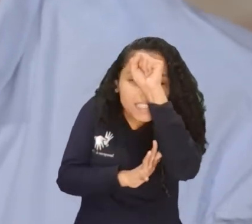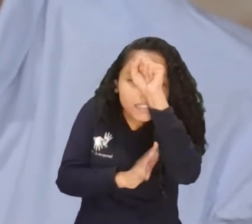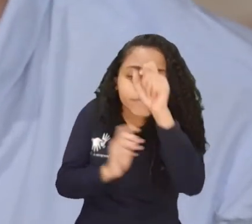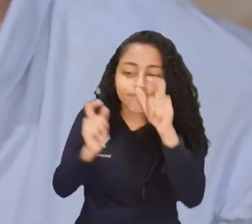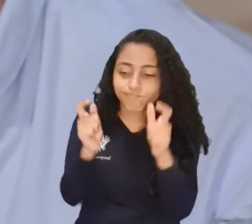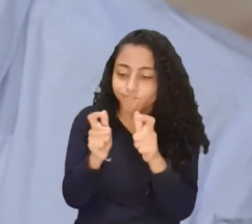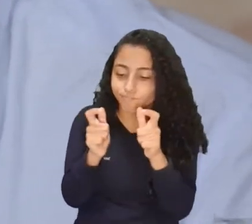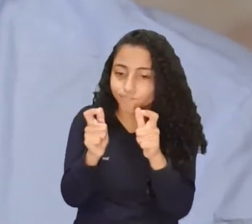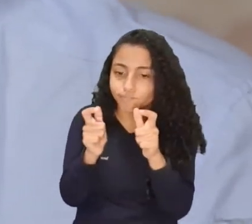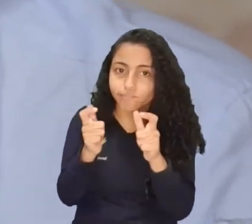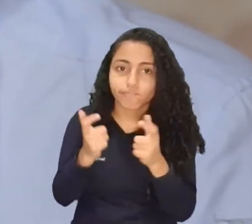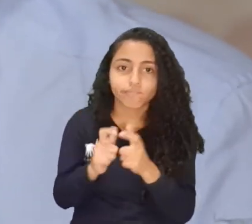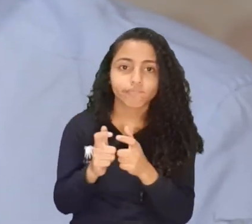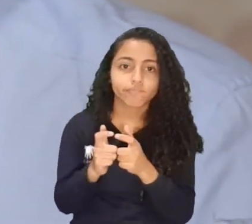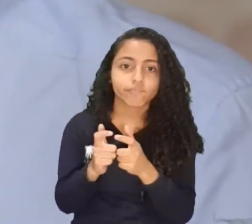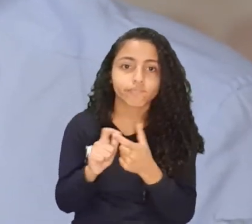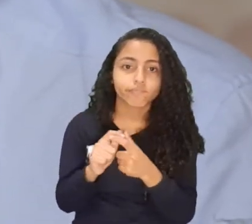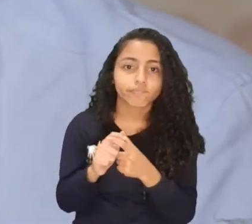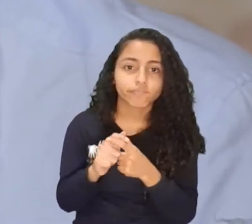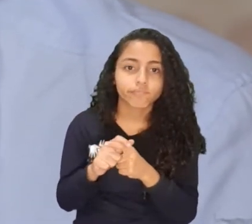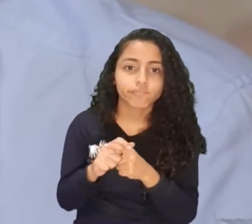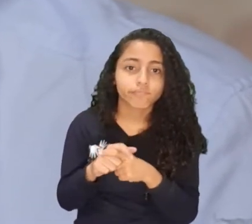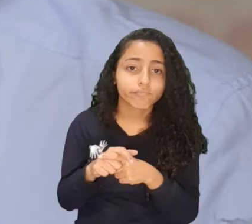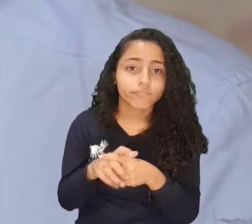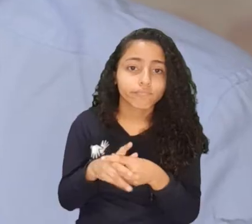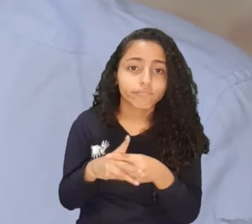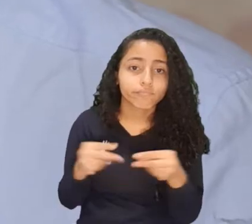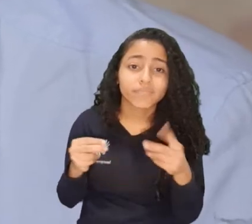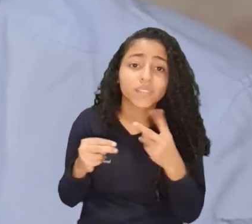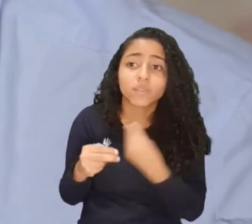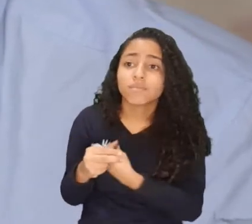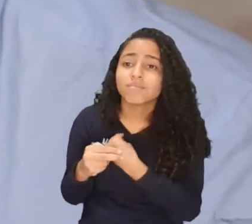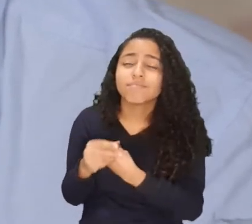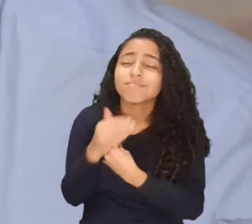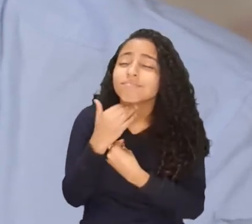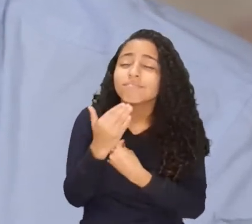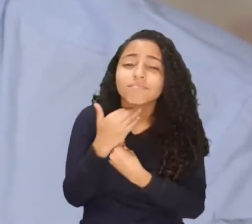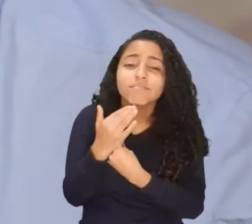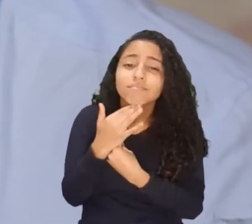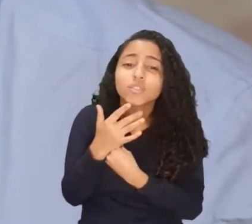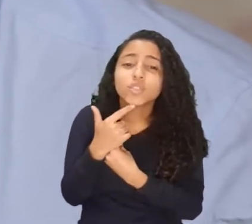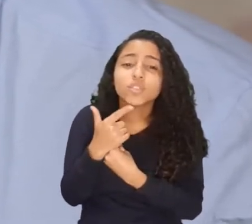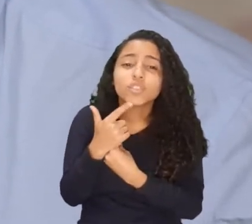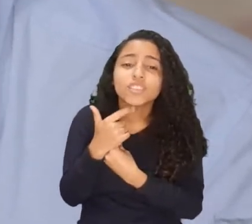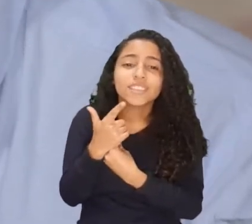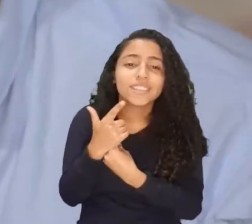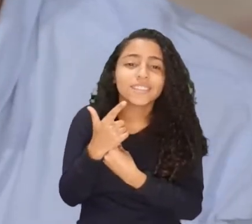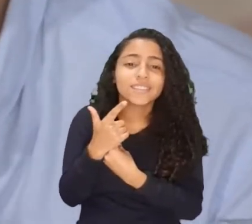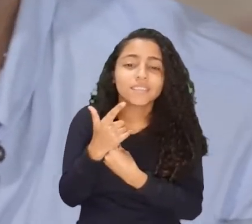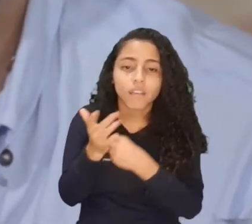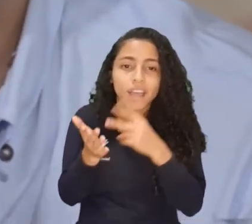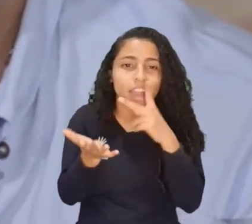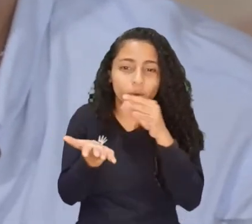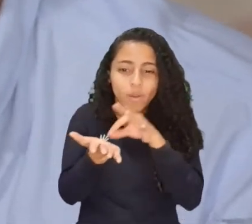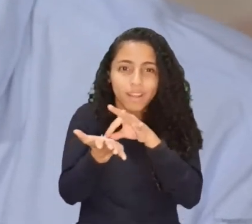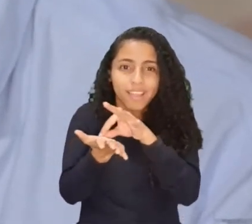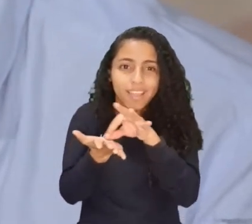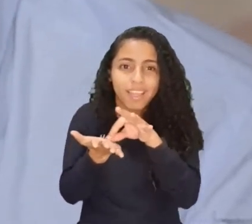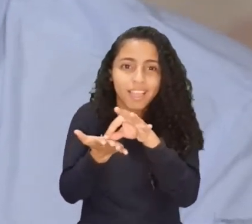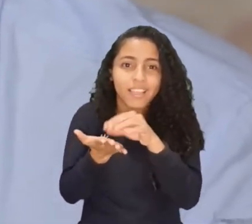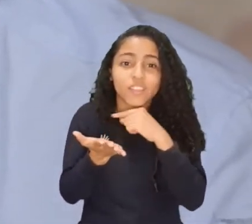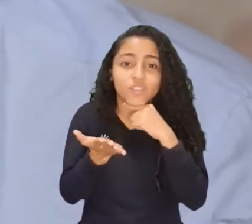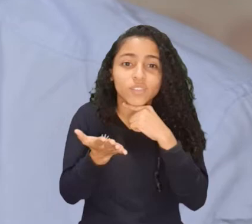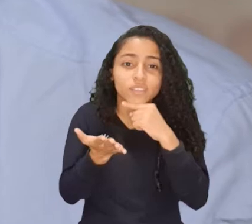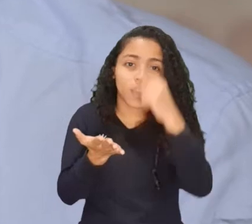diminuindo, e é como se ela não tivesse mais nenhum lugar para sobreviver. É como se ela não pudesse mais mexer no tabuleiro e alguém viesse e puxasse